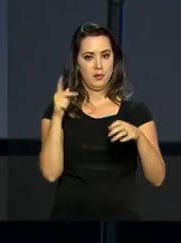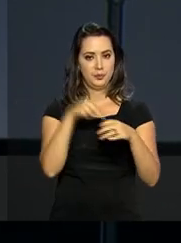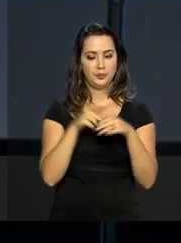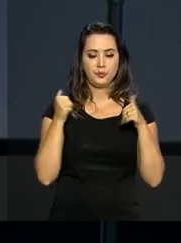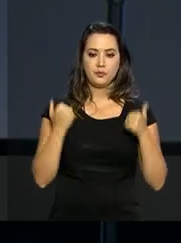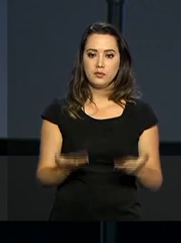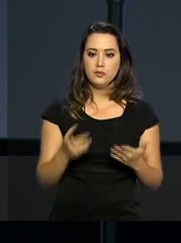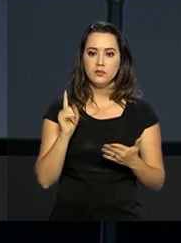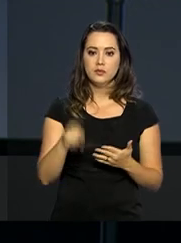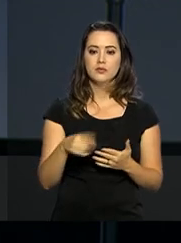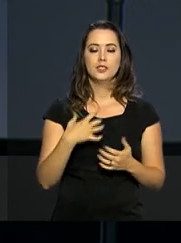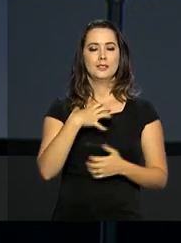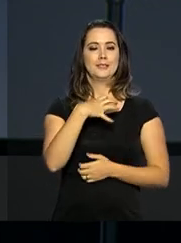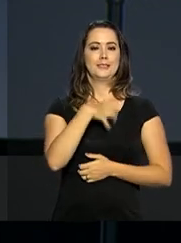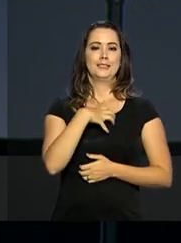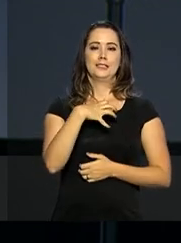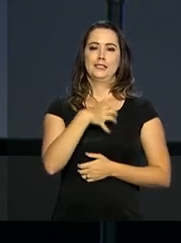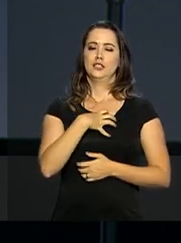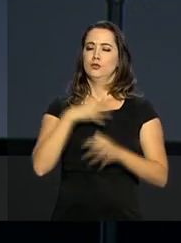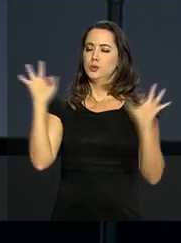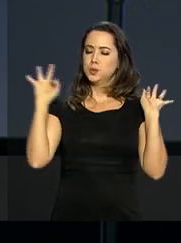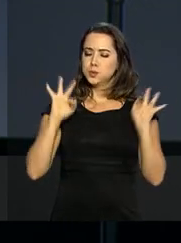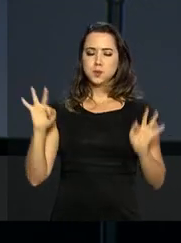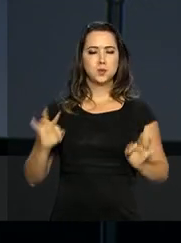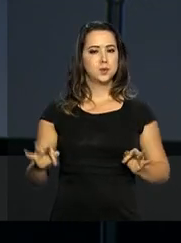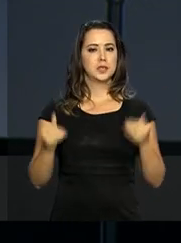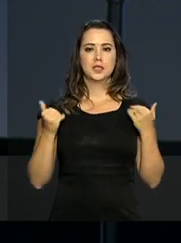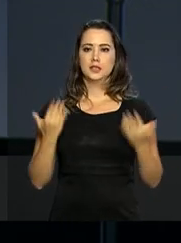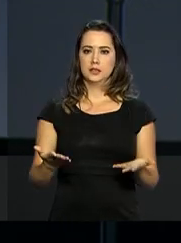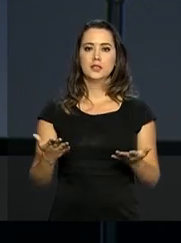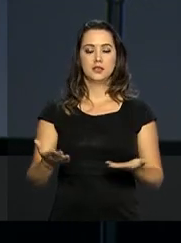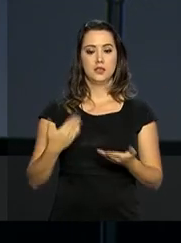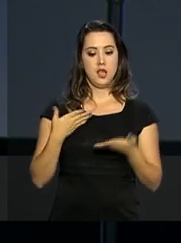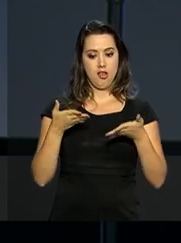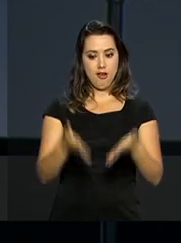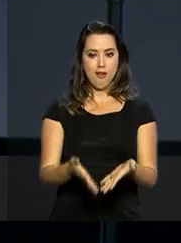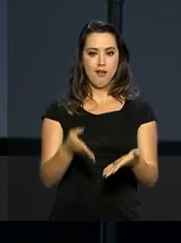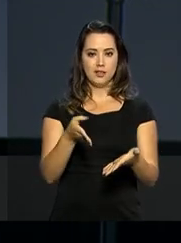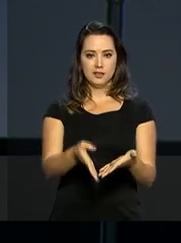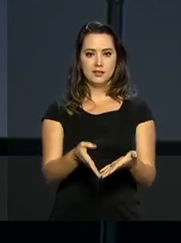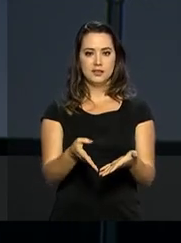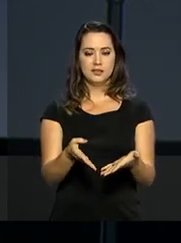que é com uma satisfação extraordinária que eu compareço aqui,